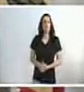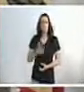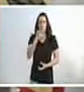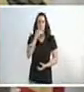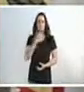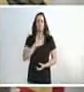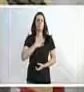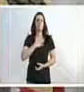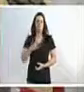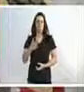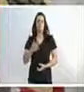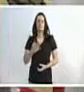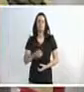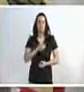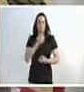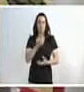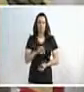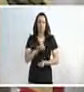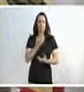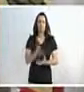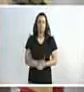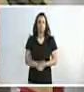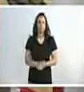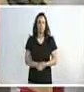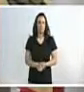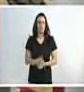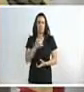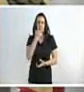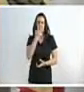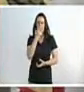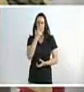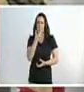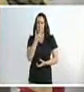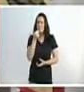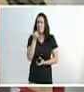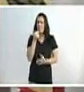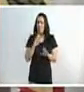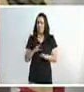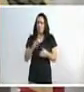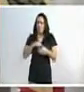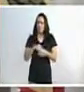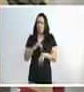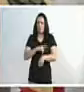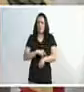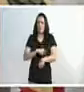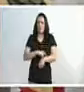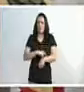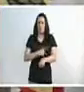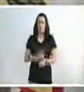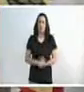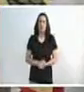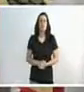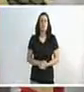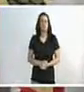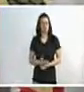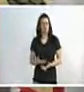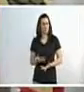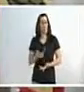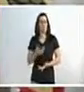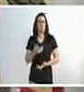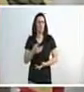dá até cólica. Vou começar a ver os comentários dele dentro do banheiro, que é impressionante. Ele faz uns comentários